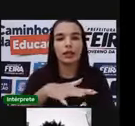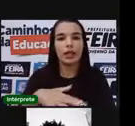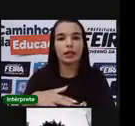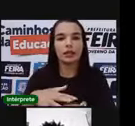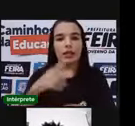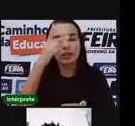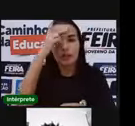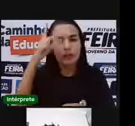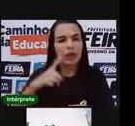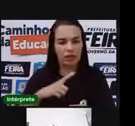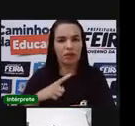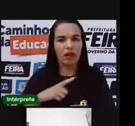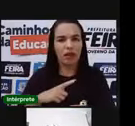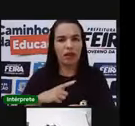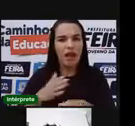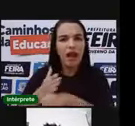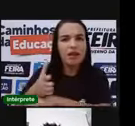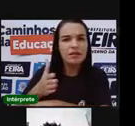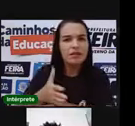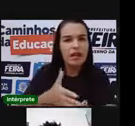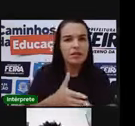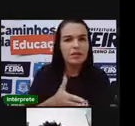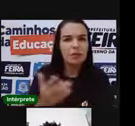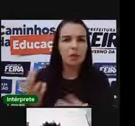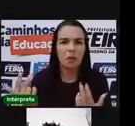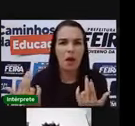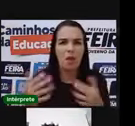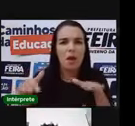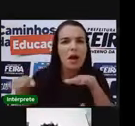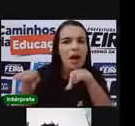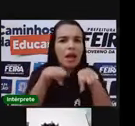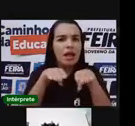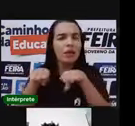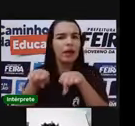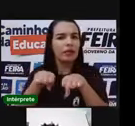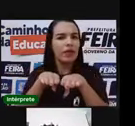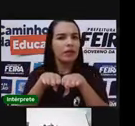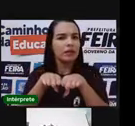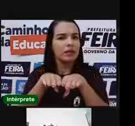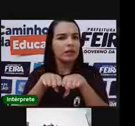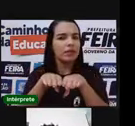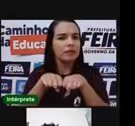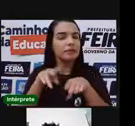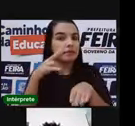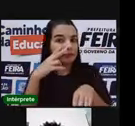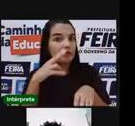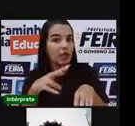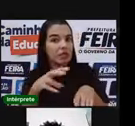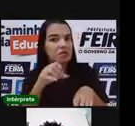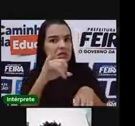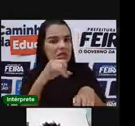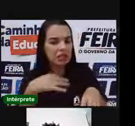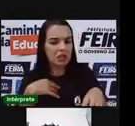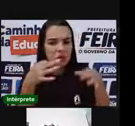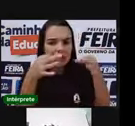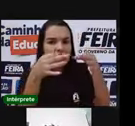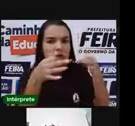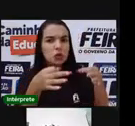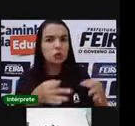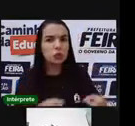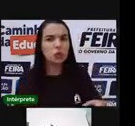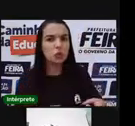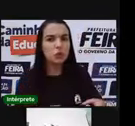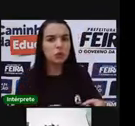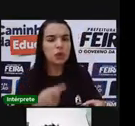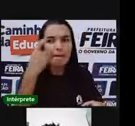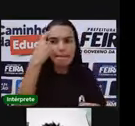que ter, isso é questão de justiça, não é? Eu estou sendo justo, coerente, não é? Todo